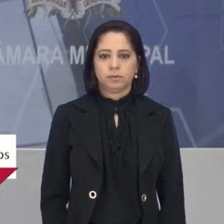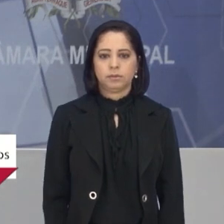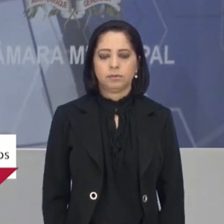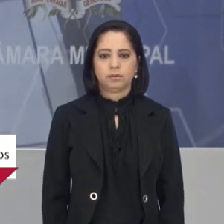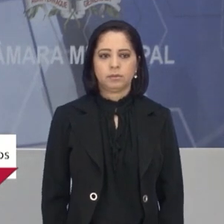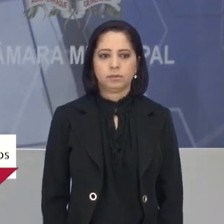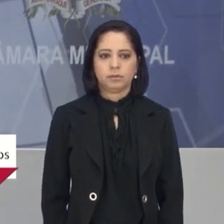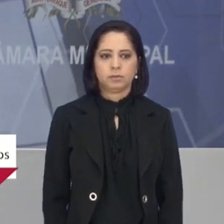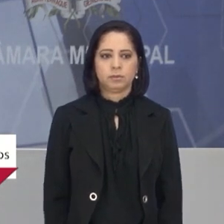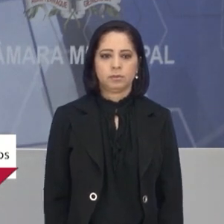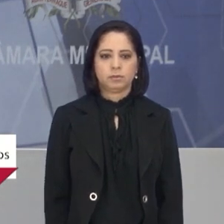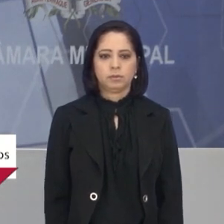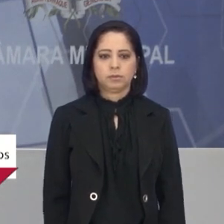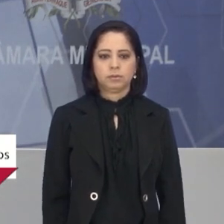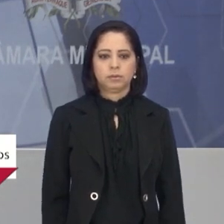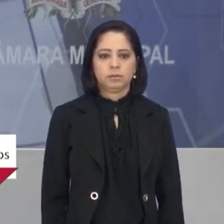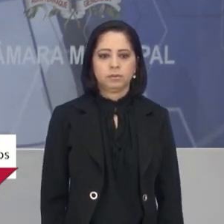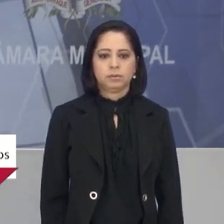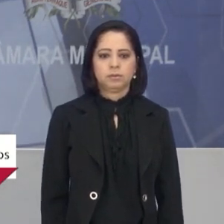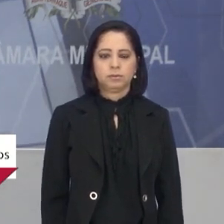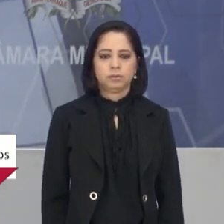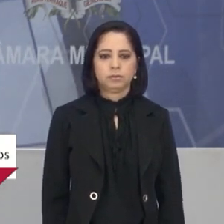contratos pá